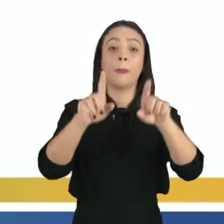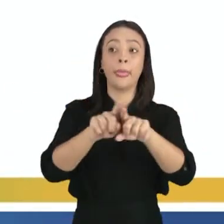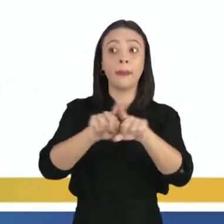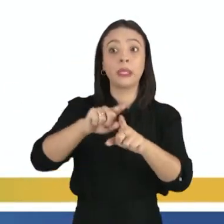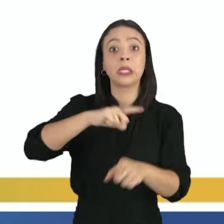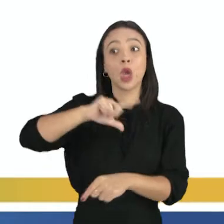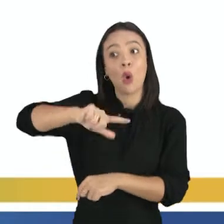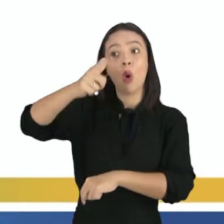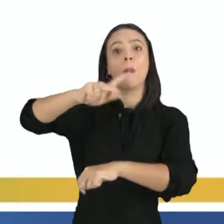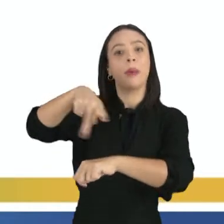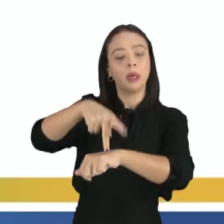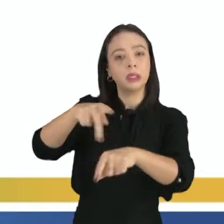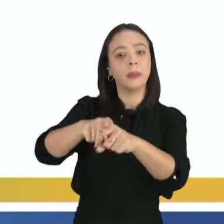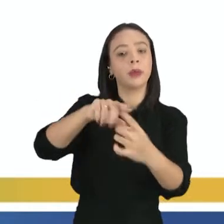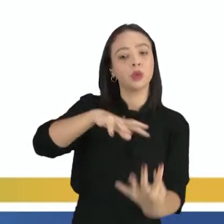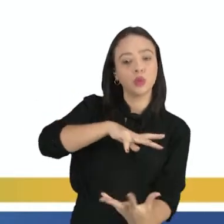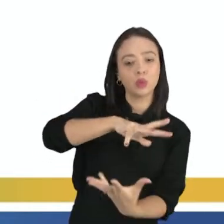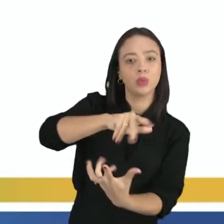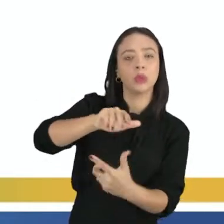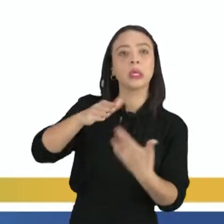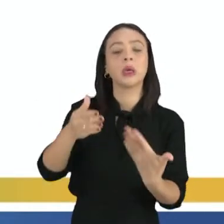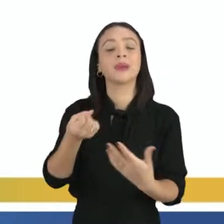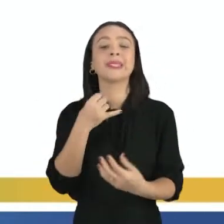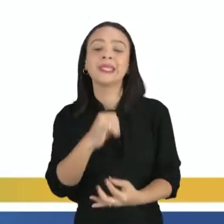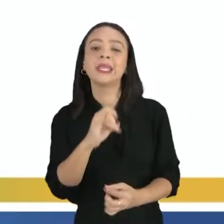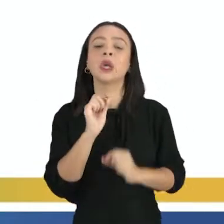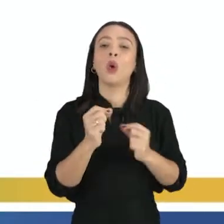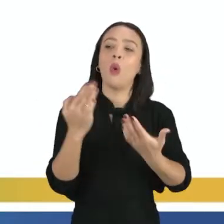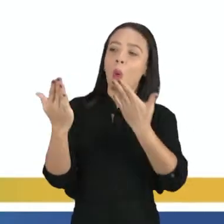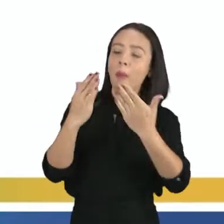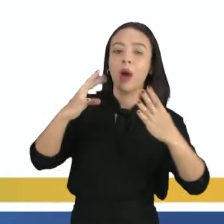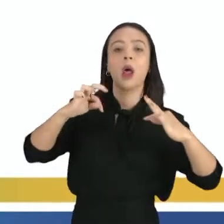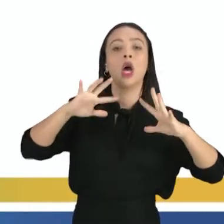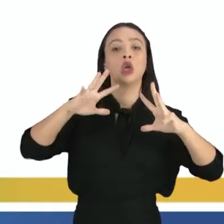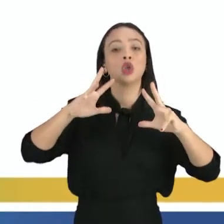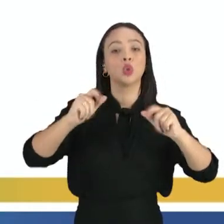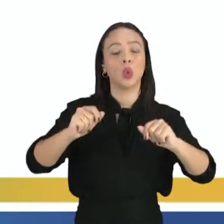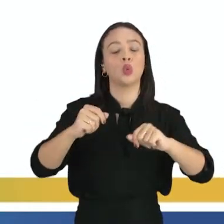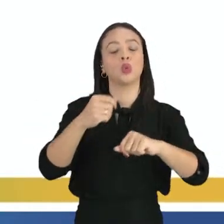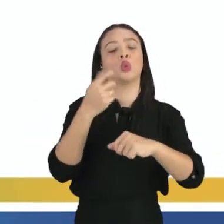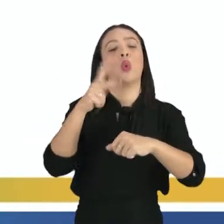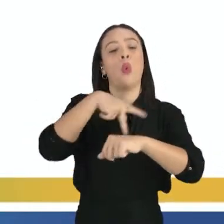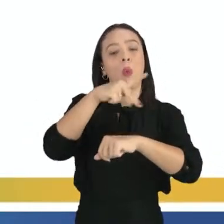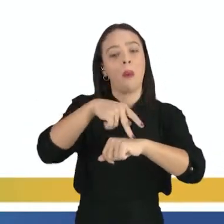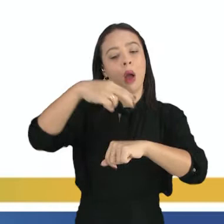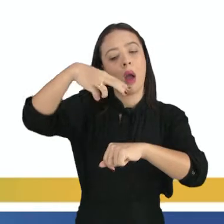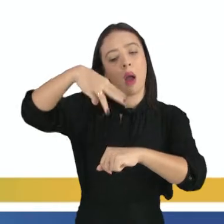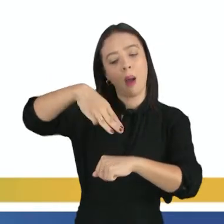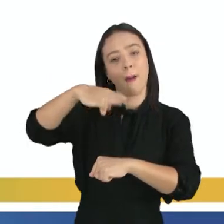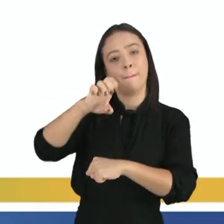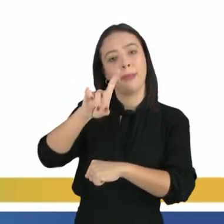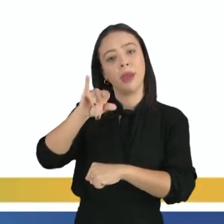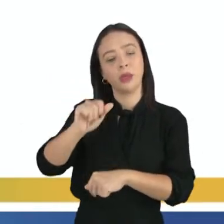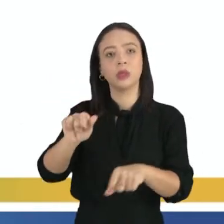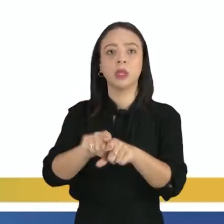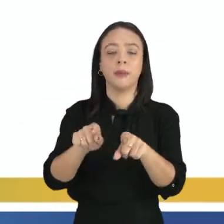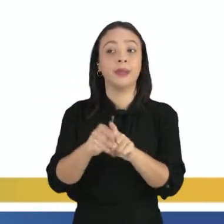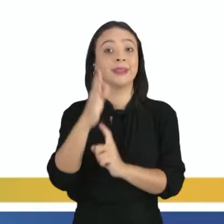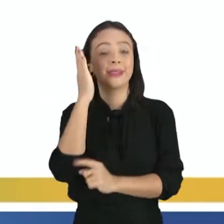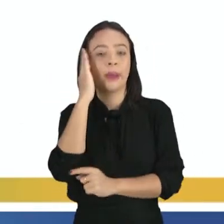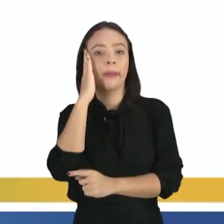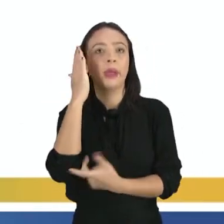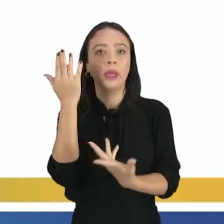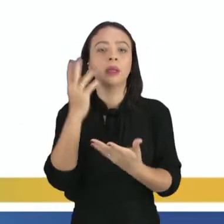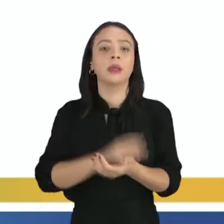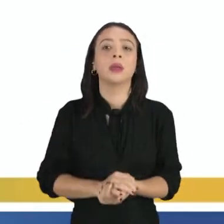outros países no mundo, e aí quando faço a média de todos esses países, vendo ali a verificação da usina, da matriz